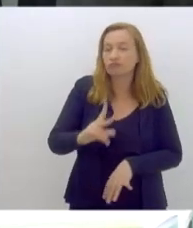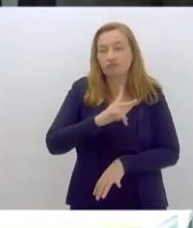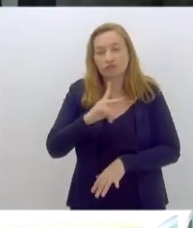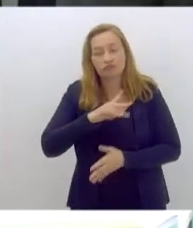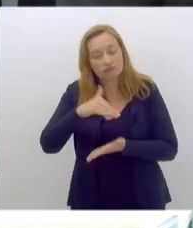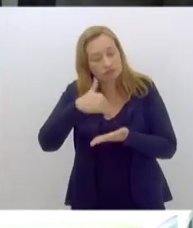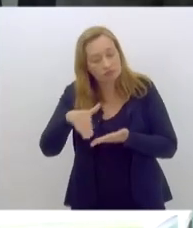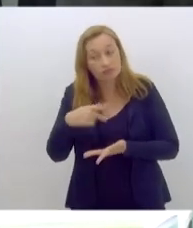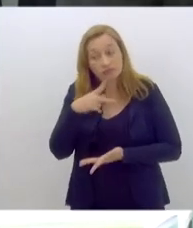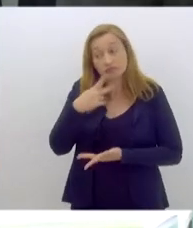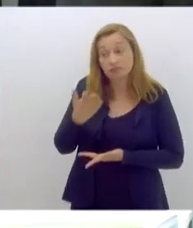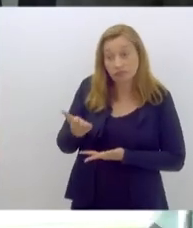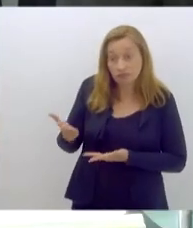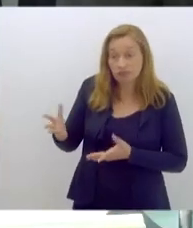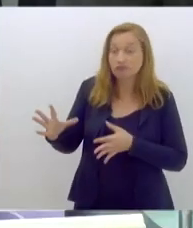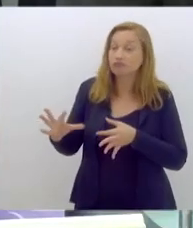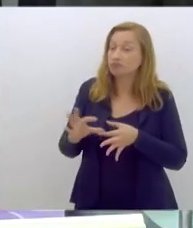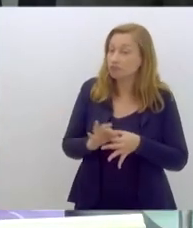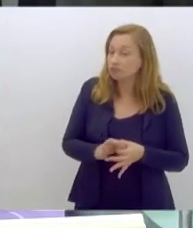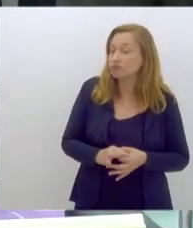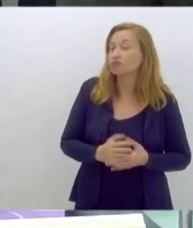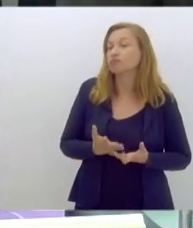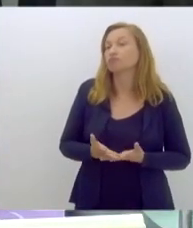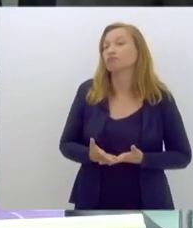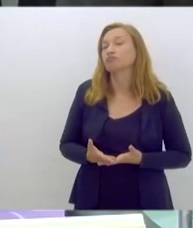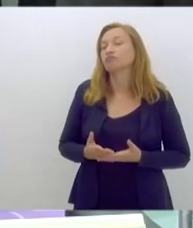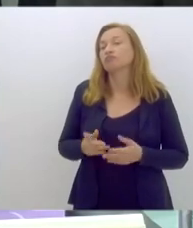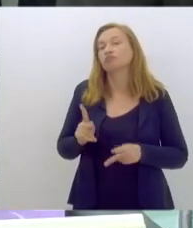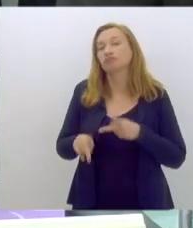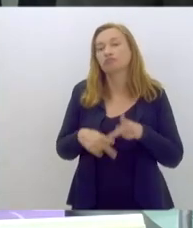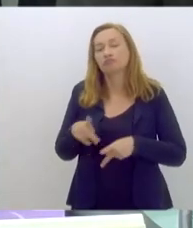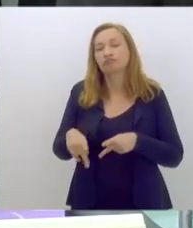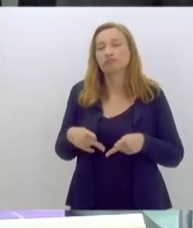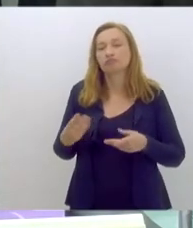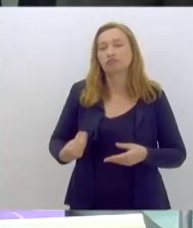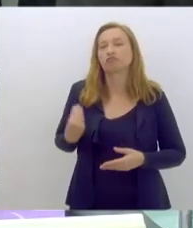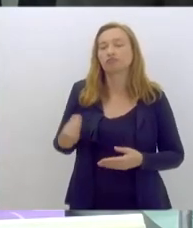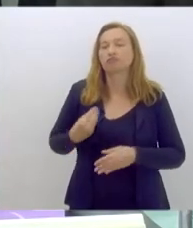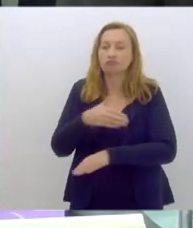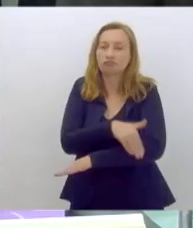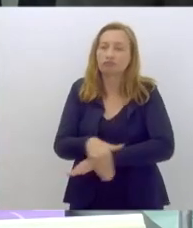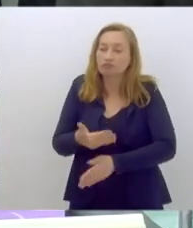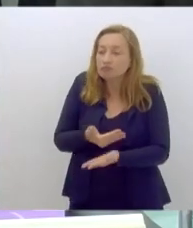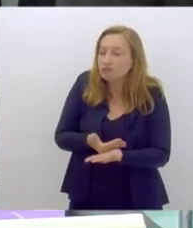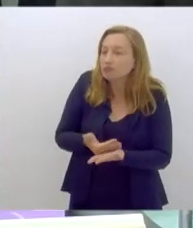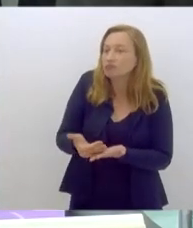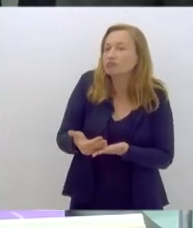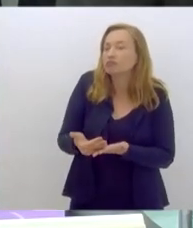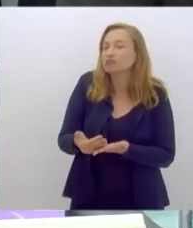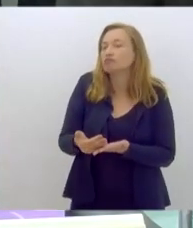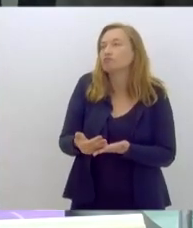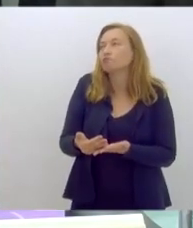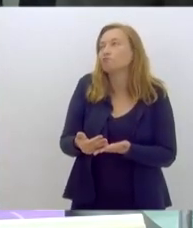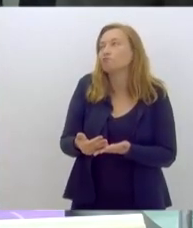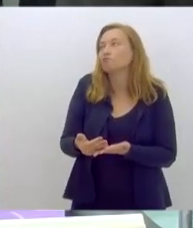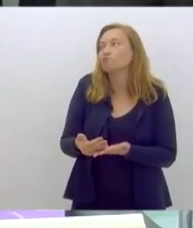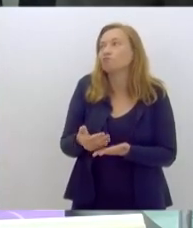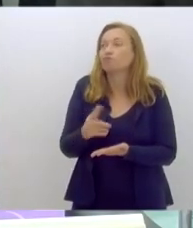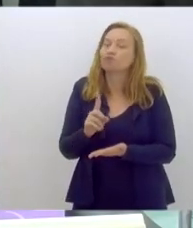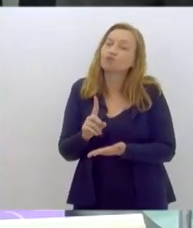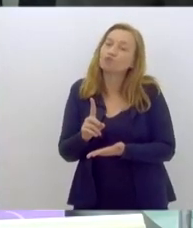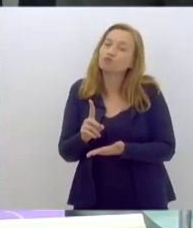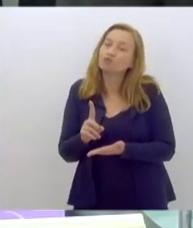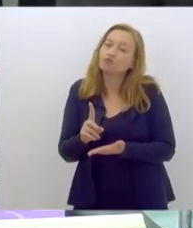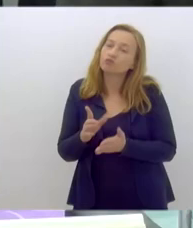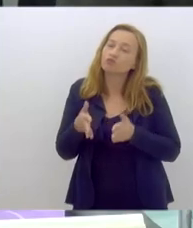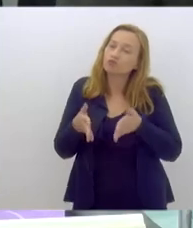secretário disse vinculadas a população de rua embora inicialmente não seja uma atribuição